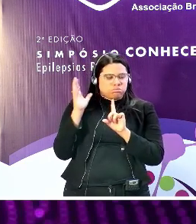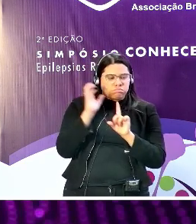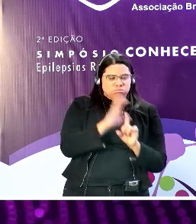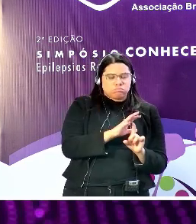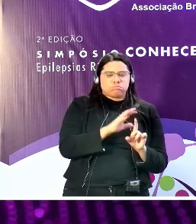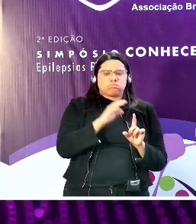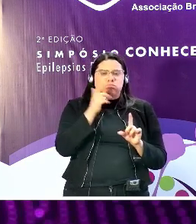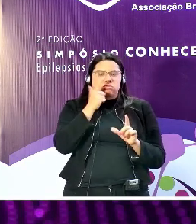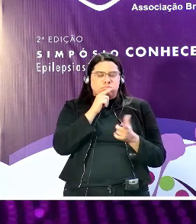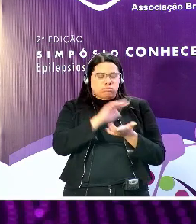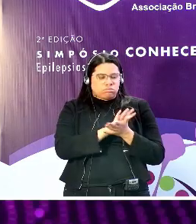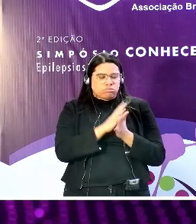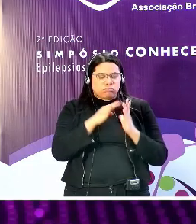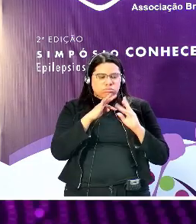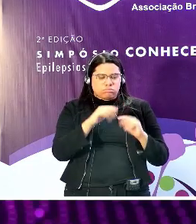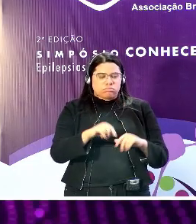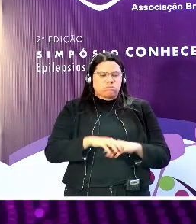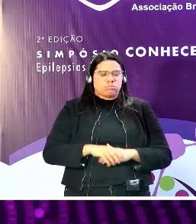tudo isso.